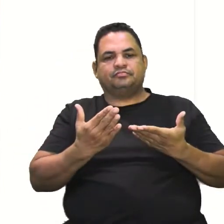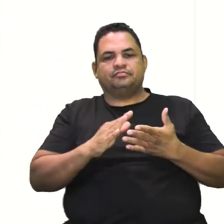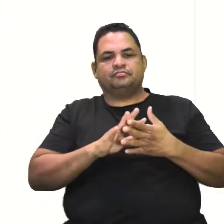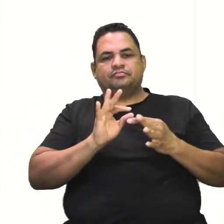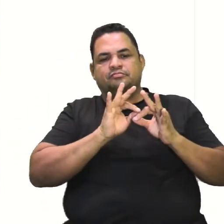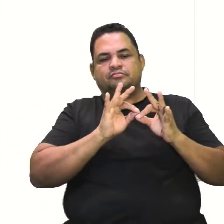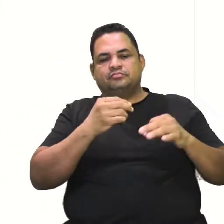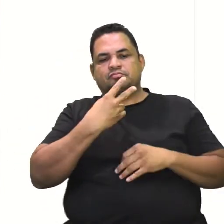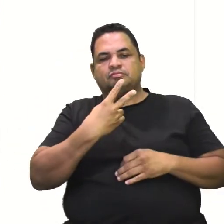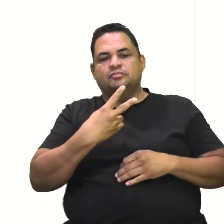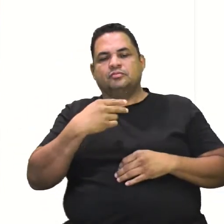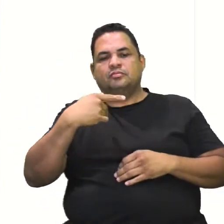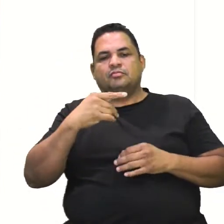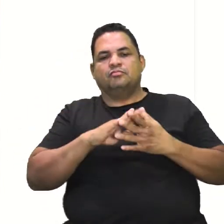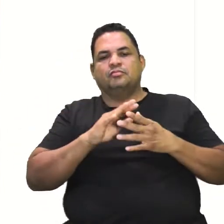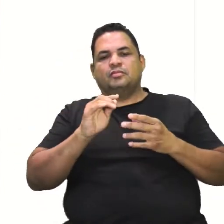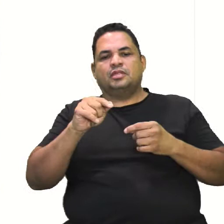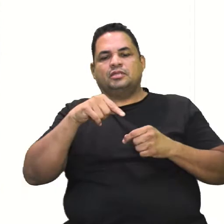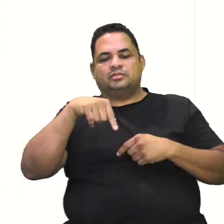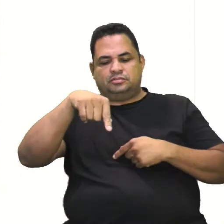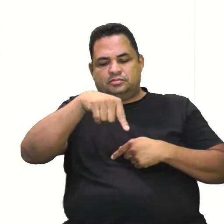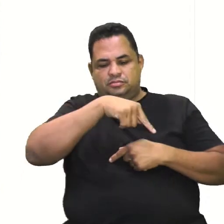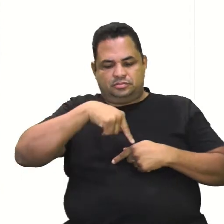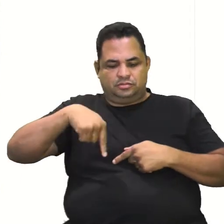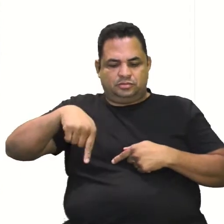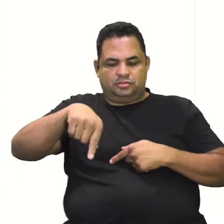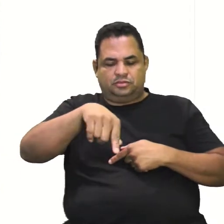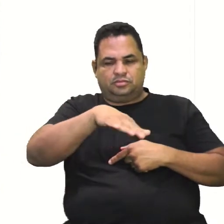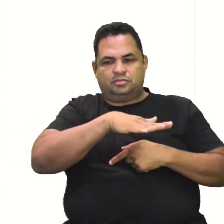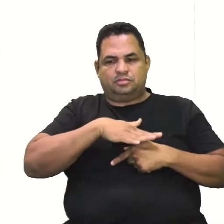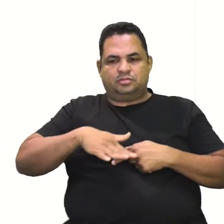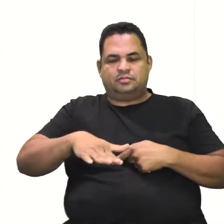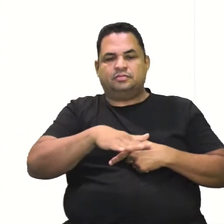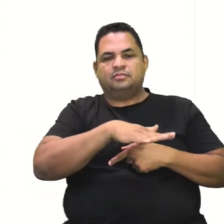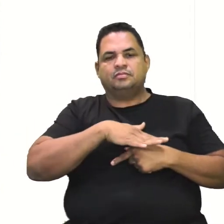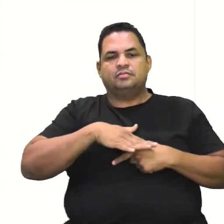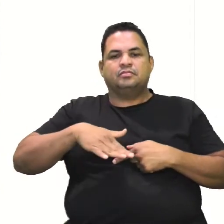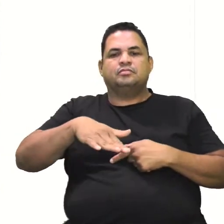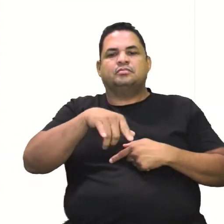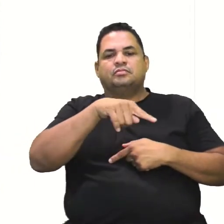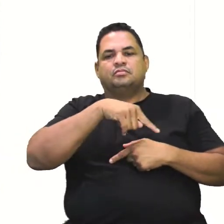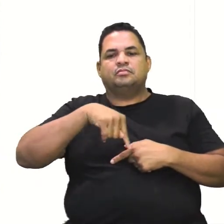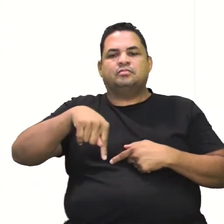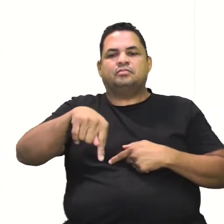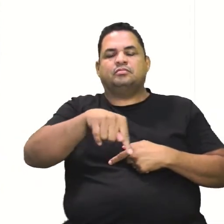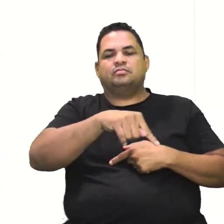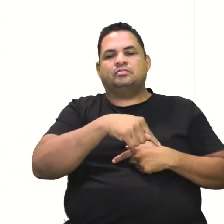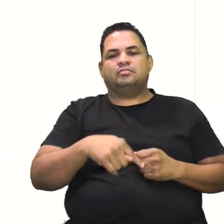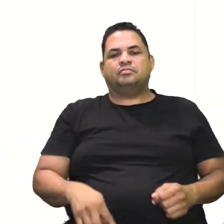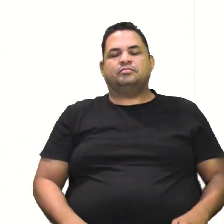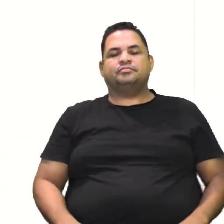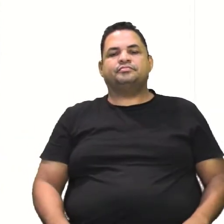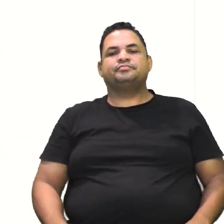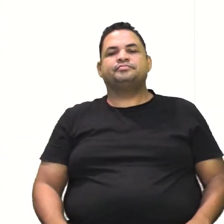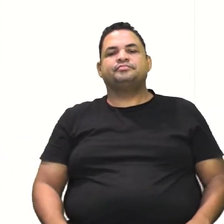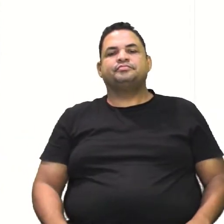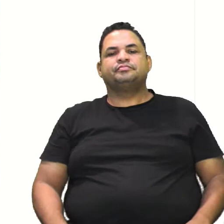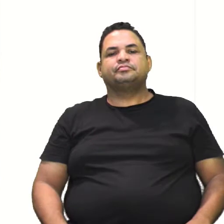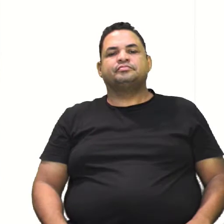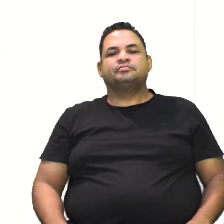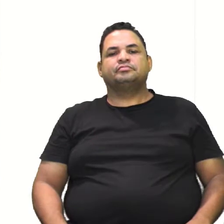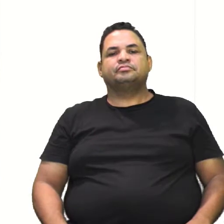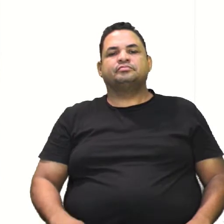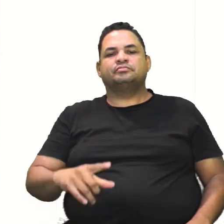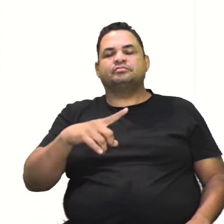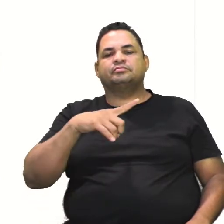comprimento, 2πr. E o círculo eu vou calcular a área, πr ao quadrado. E aí ele já